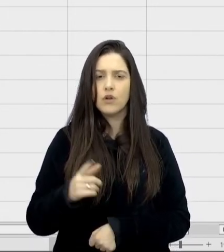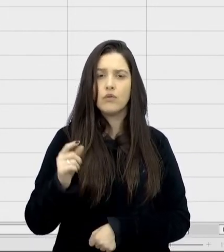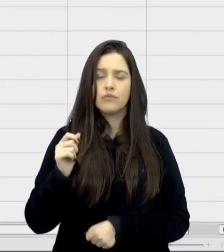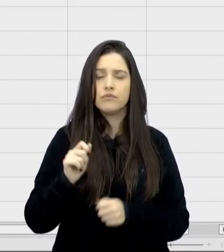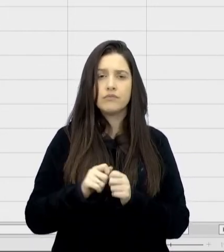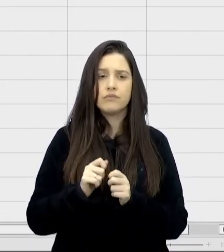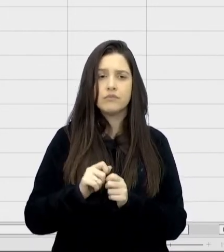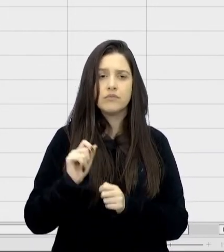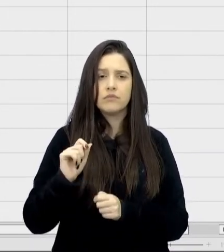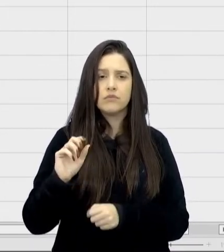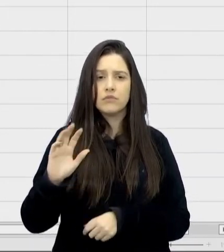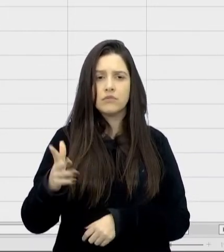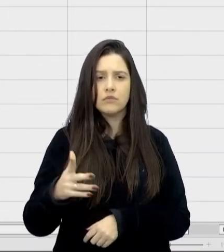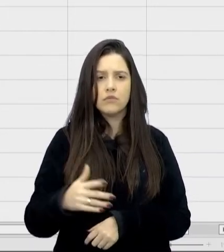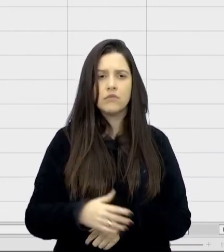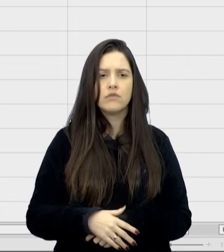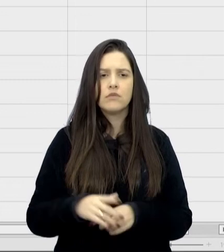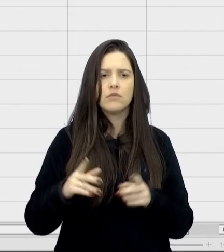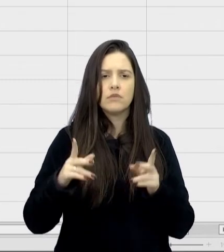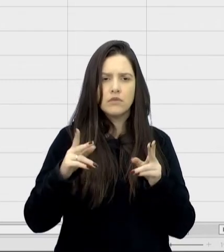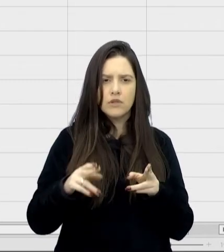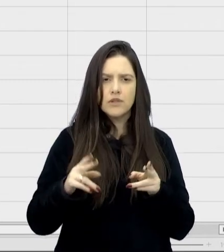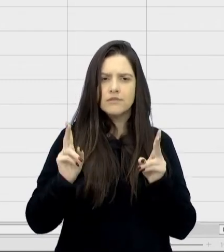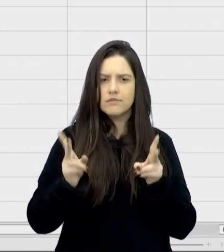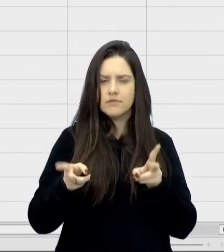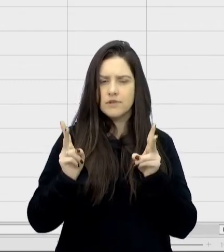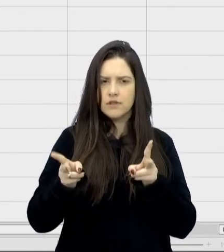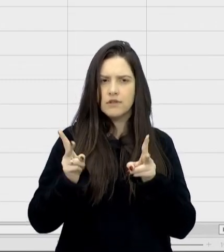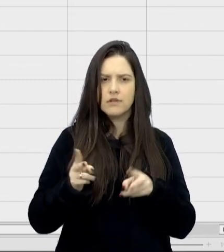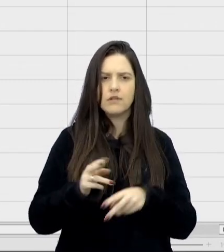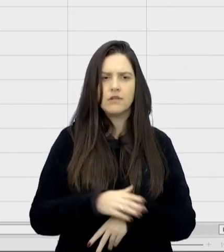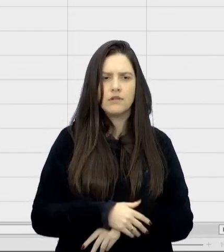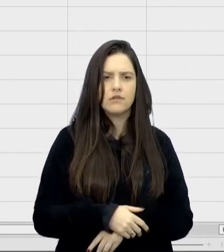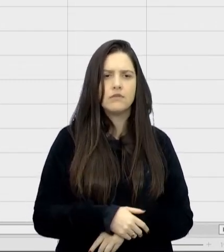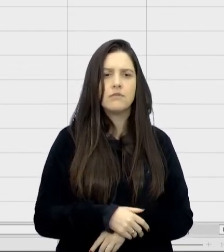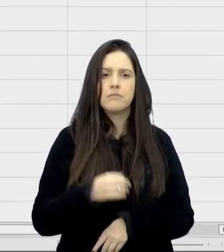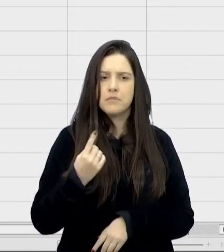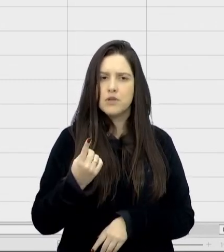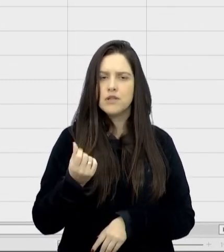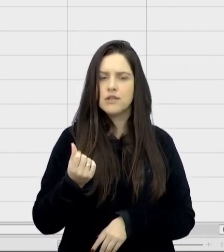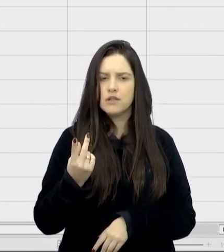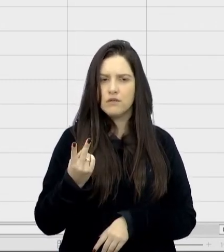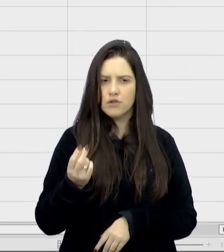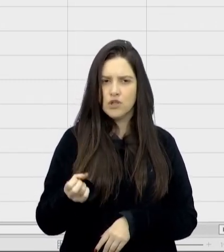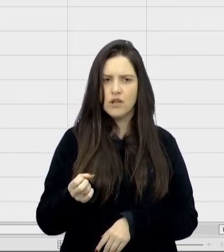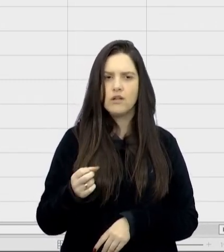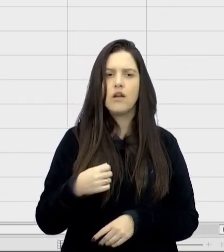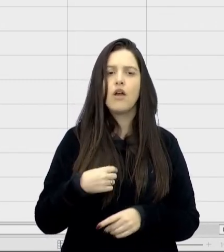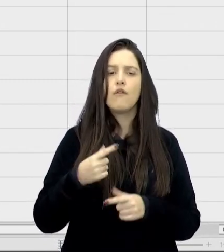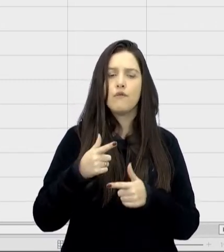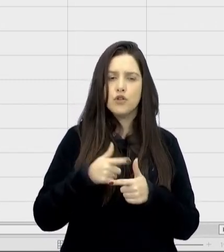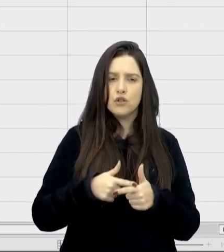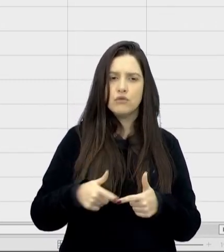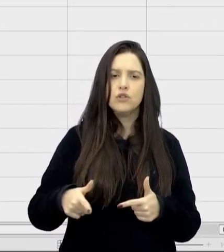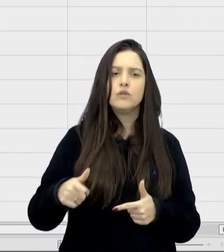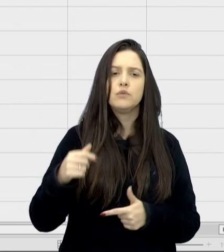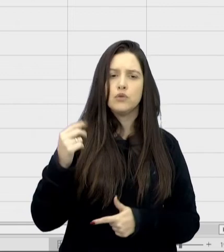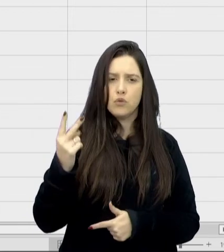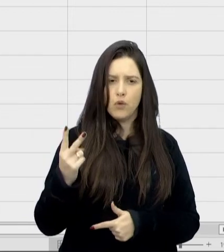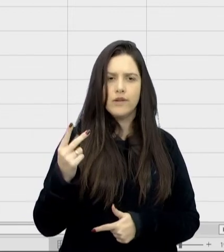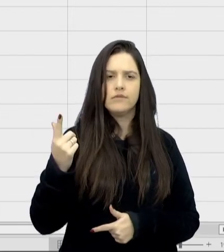ó. Passado mais uma sequência de anos de 1.620 anos, esta amostra foi dividida novamente por